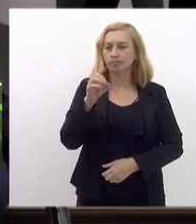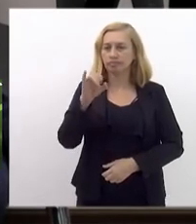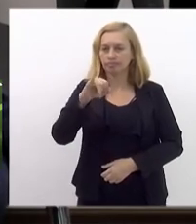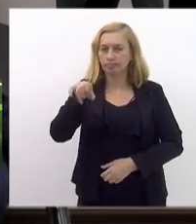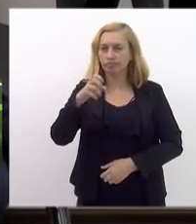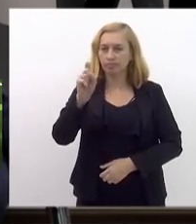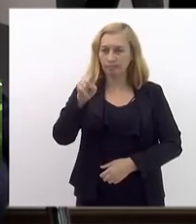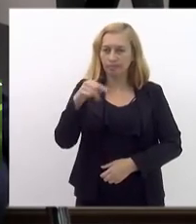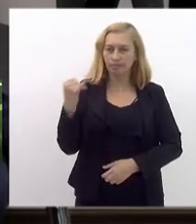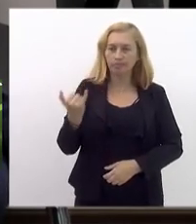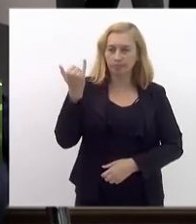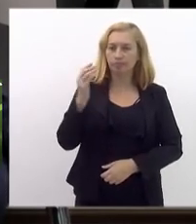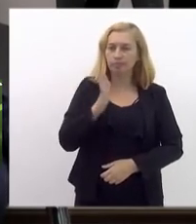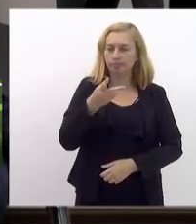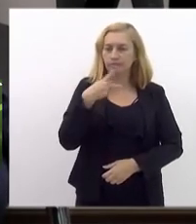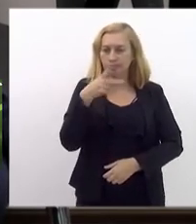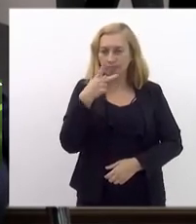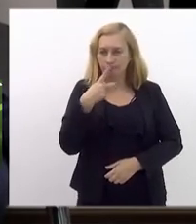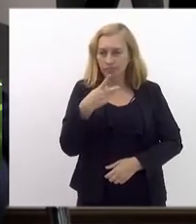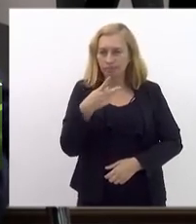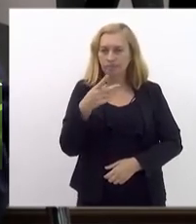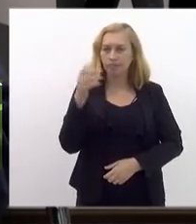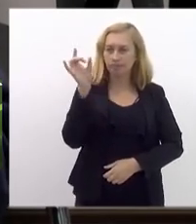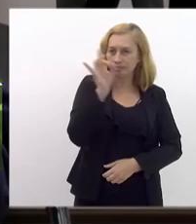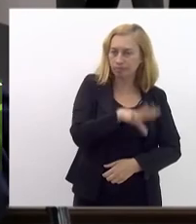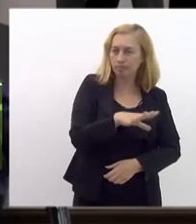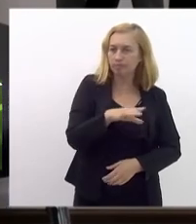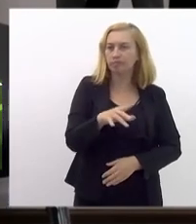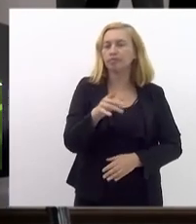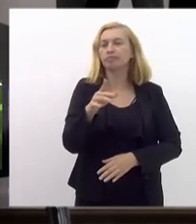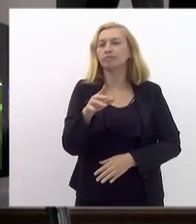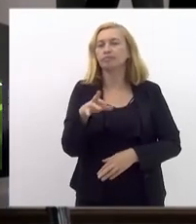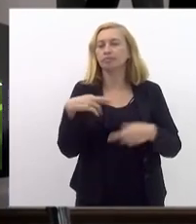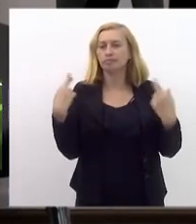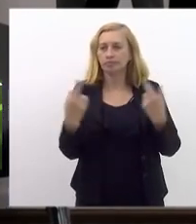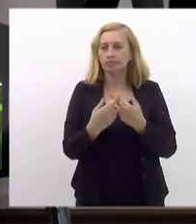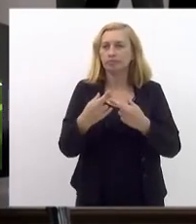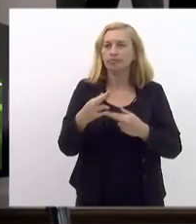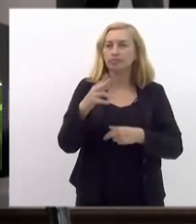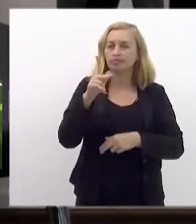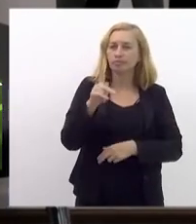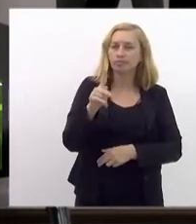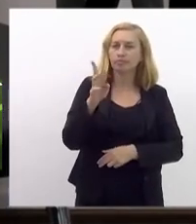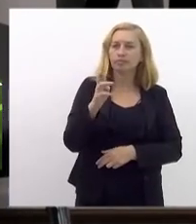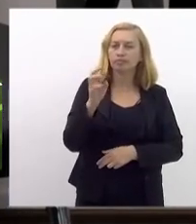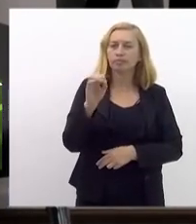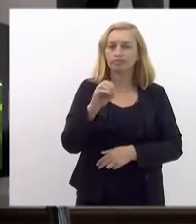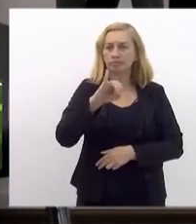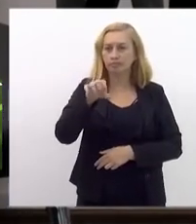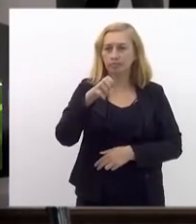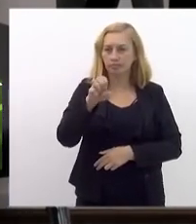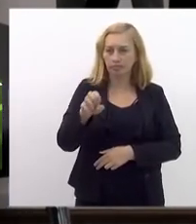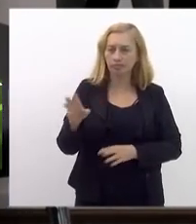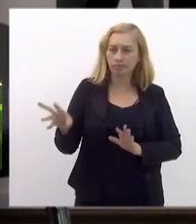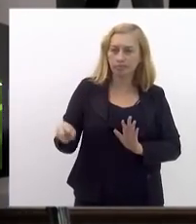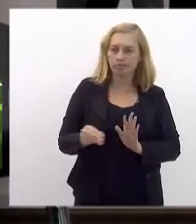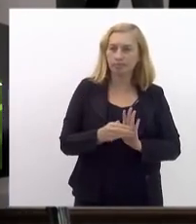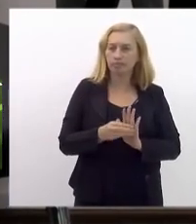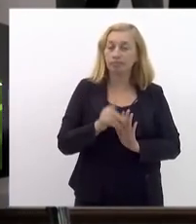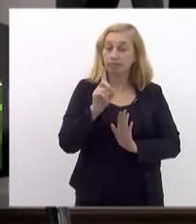tinha feito a sugestão na última reunião. Acho que o Proderge tem que entrar neste conselho. Ele é